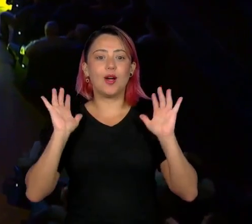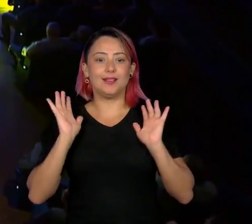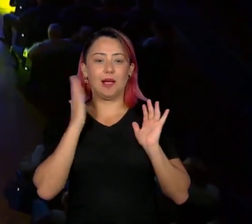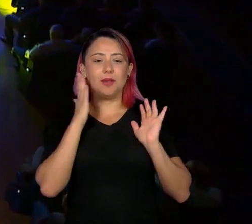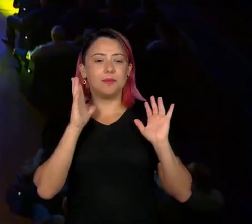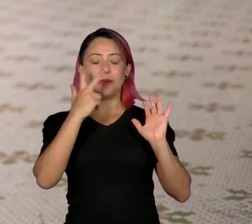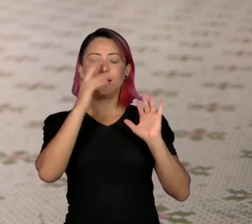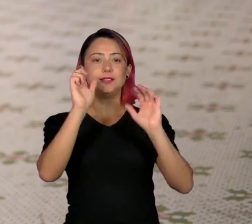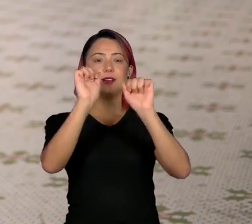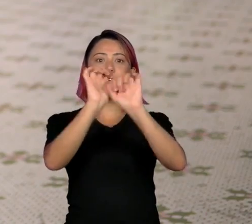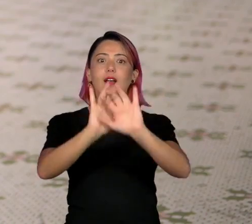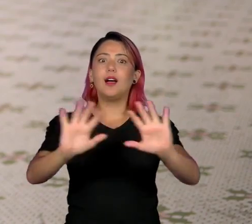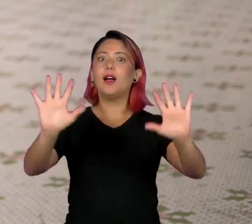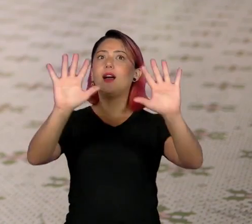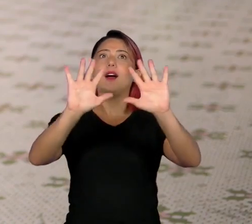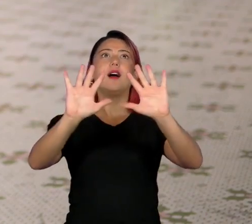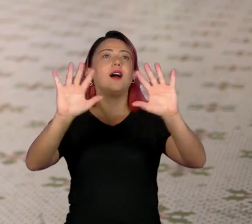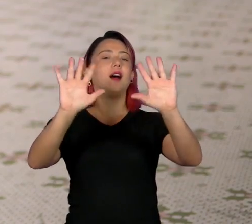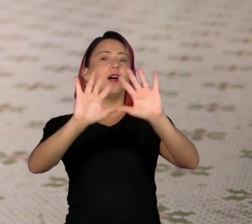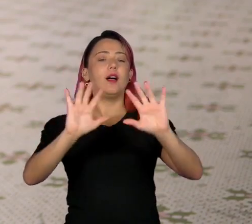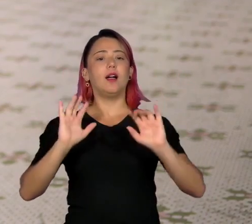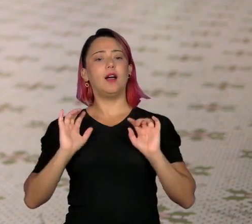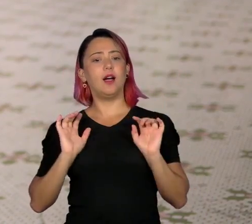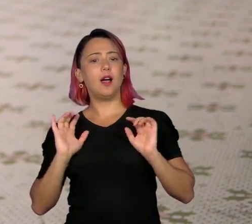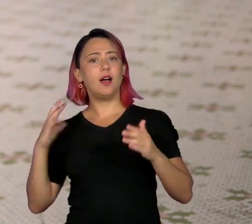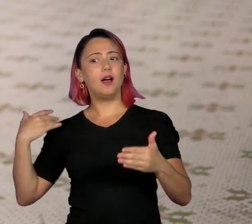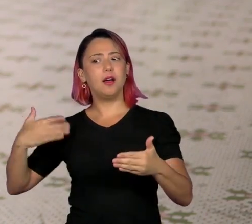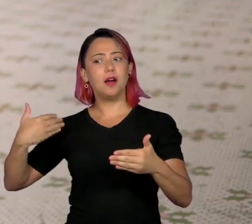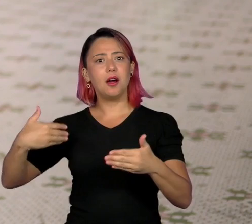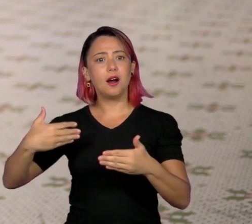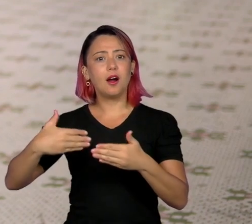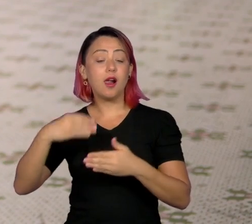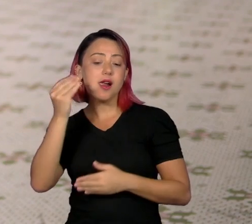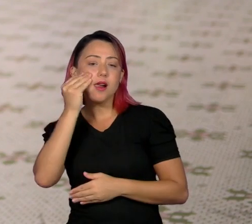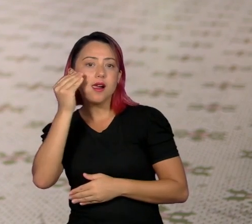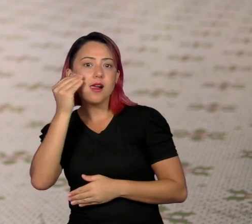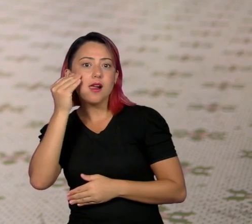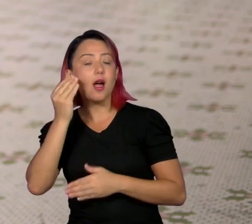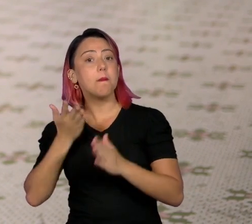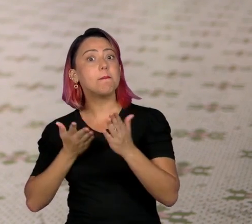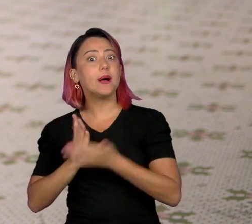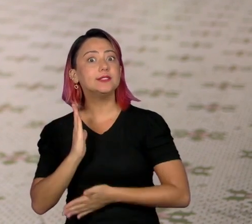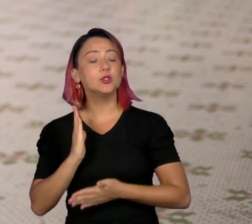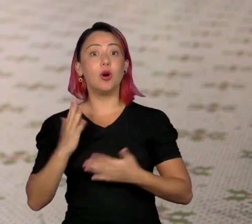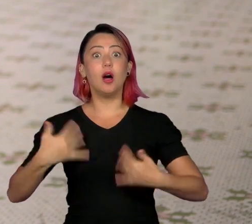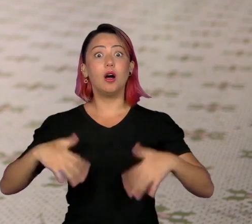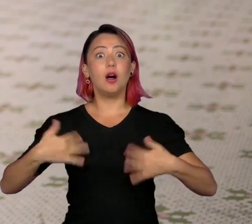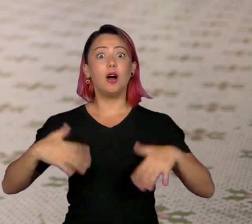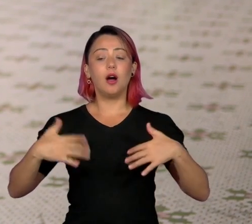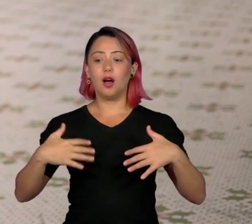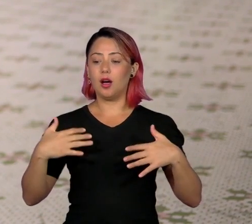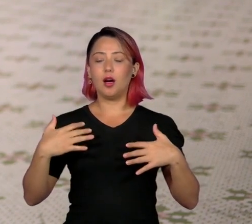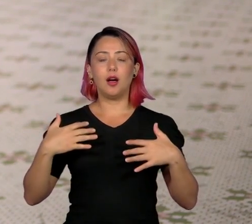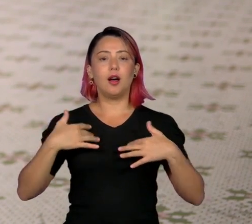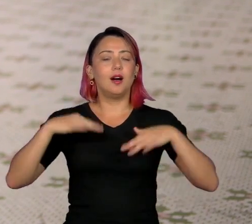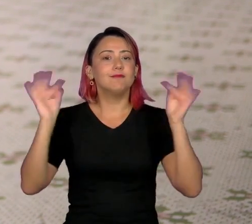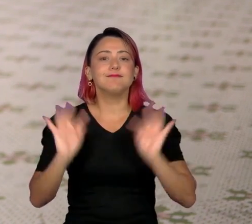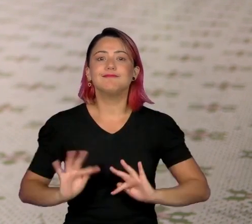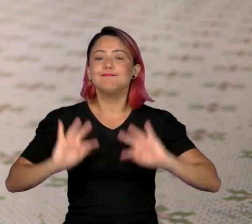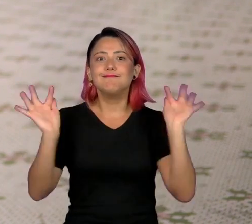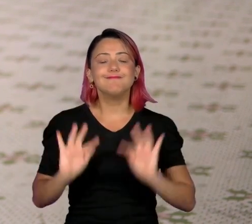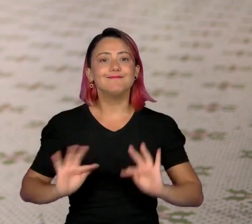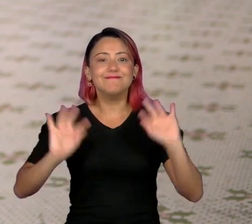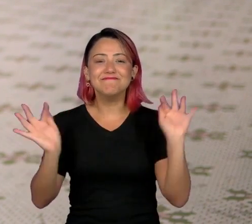poderia participar. E aí eu acabei fazendo, passei da seleção e aí eu fiquei muito feliz, assim,